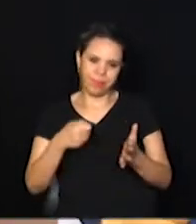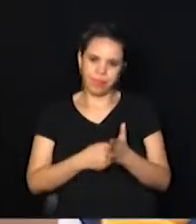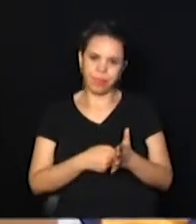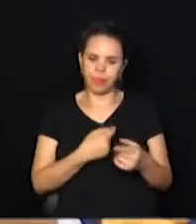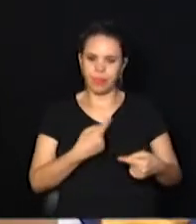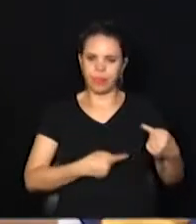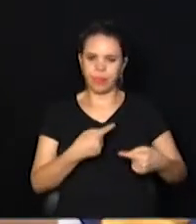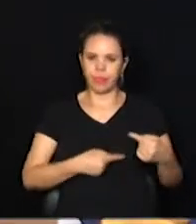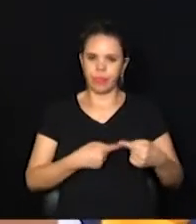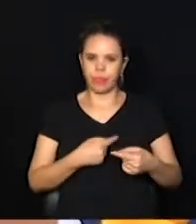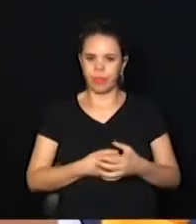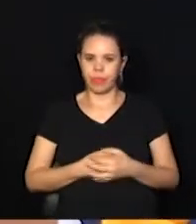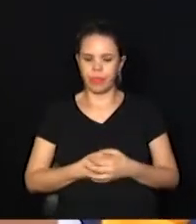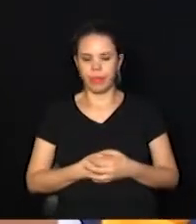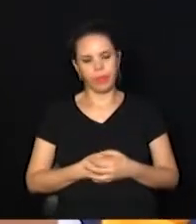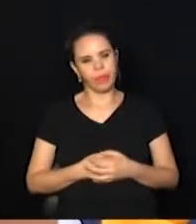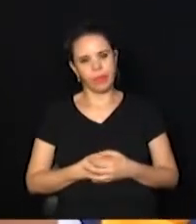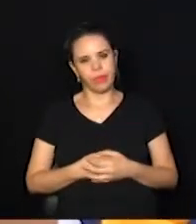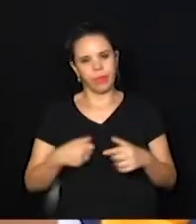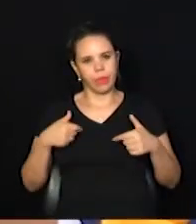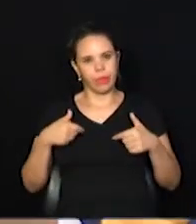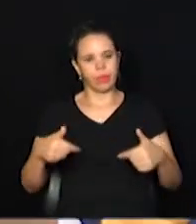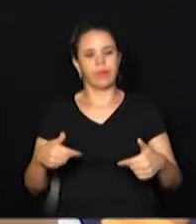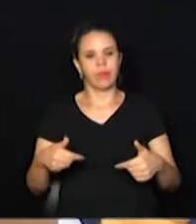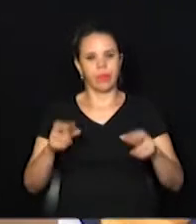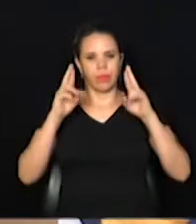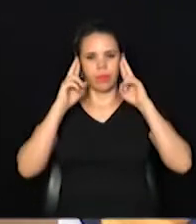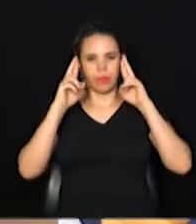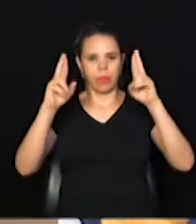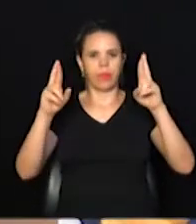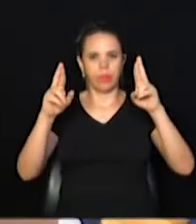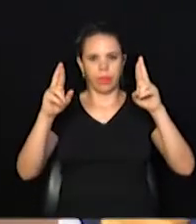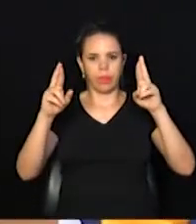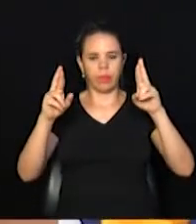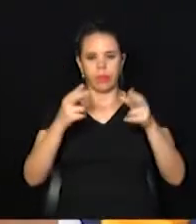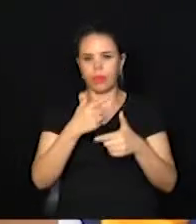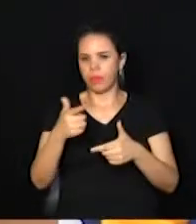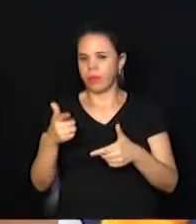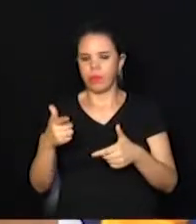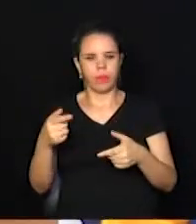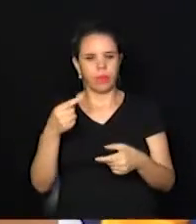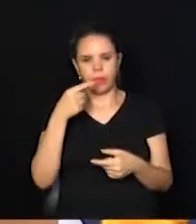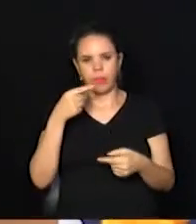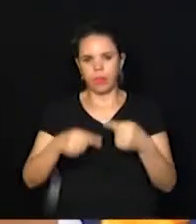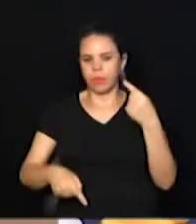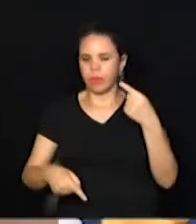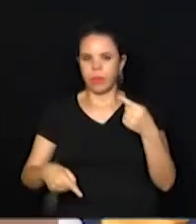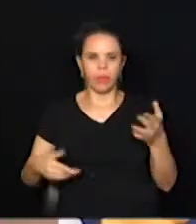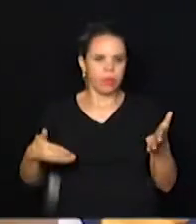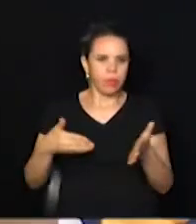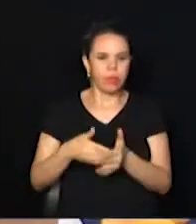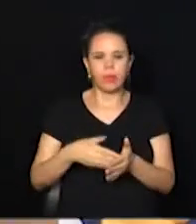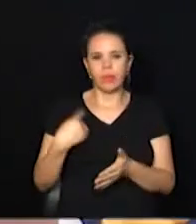na militância, uma atitude de dignidade sem transigir com aquilo que nos tira do nosso